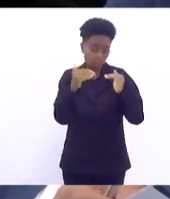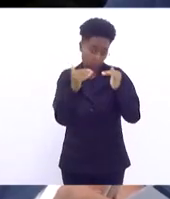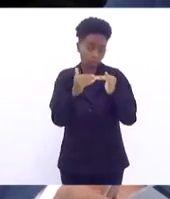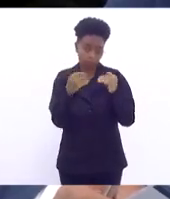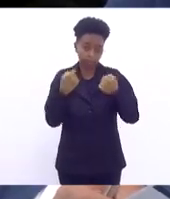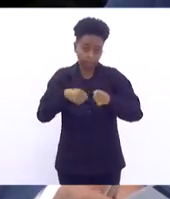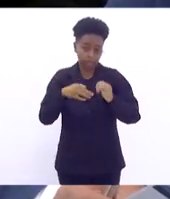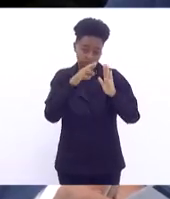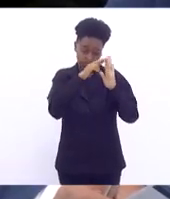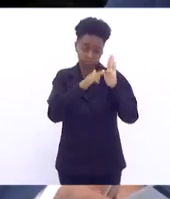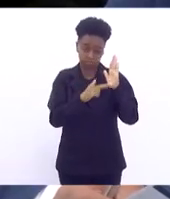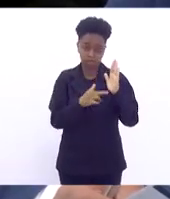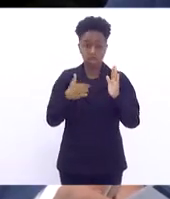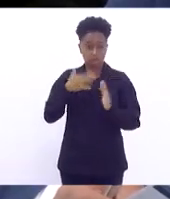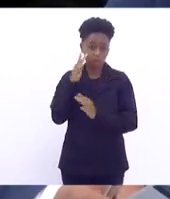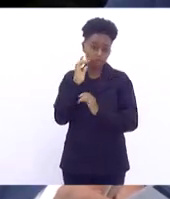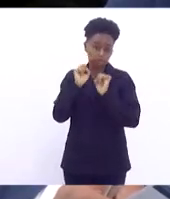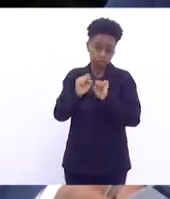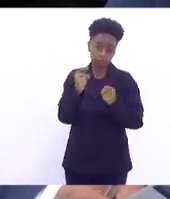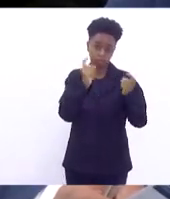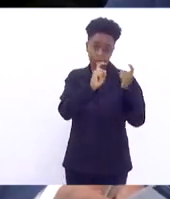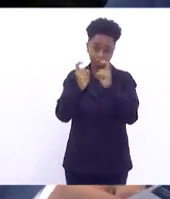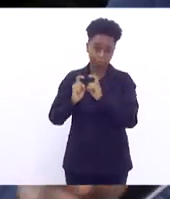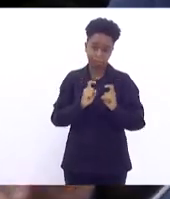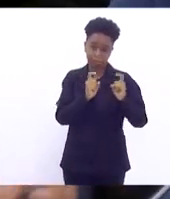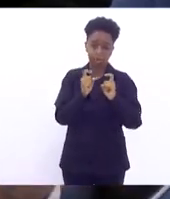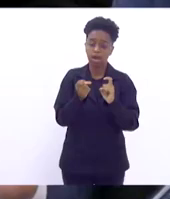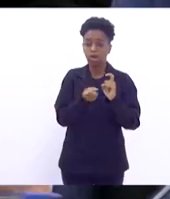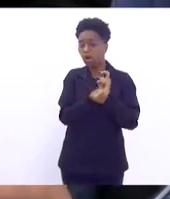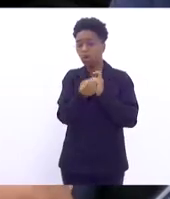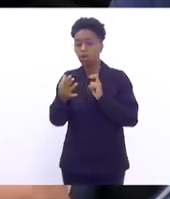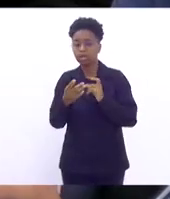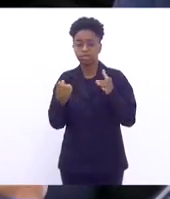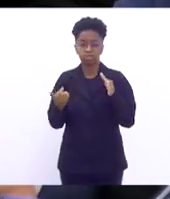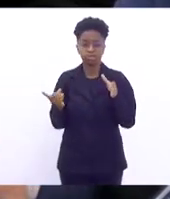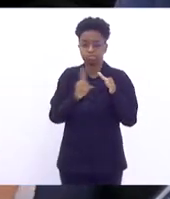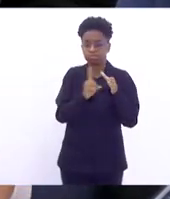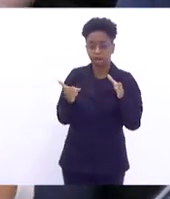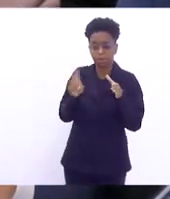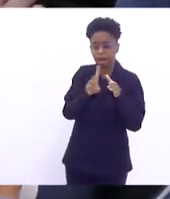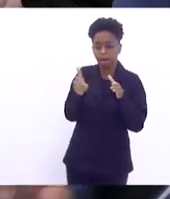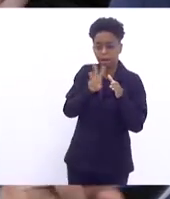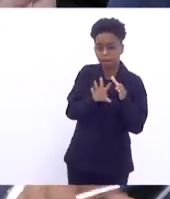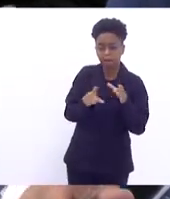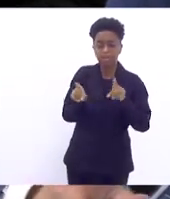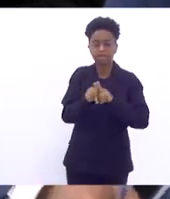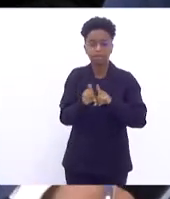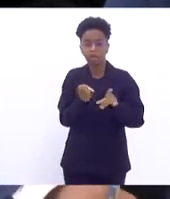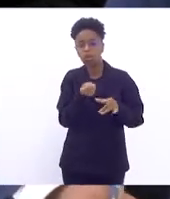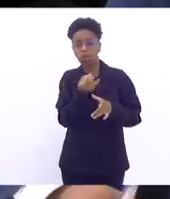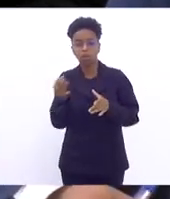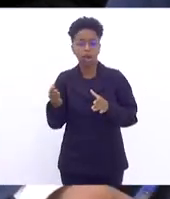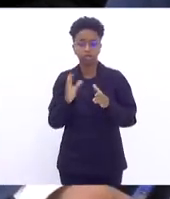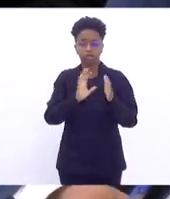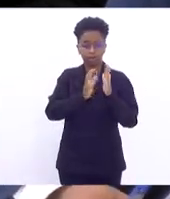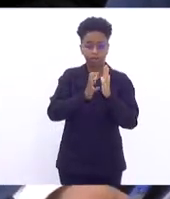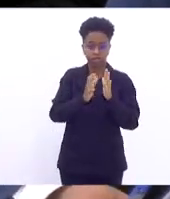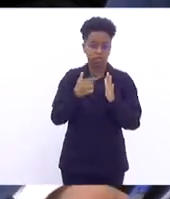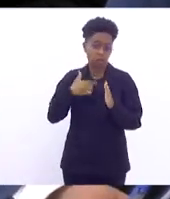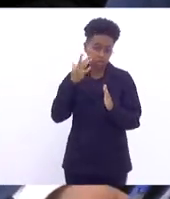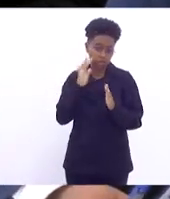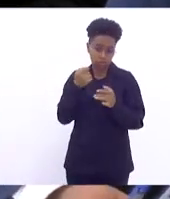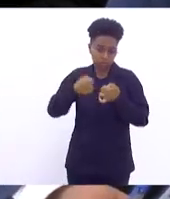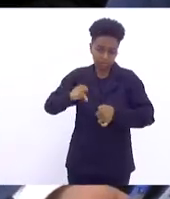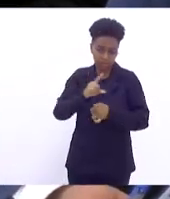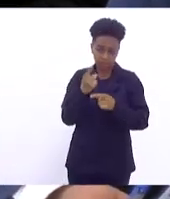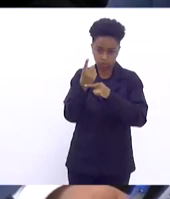acho que a gente pode debater eh o número maior de signatários o número maior de partido Só não acho também que precisa ser um terço né mas tudo